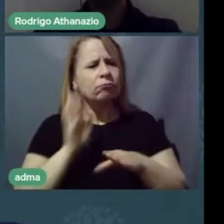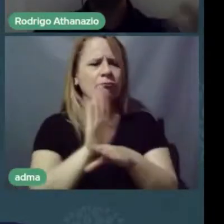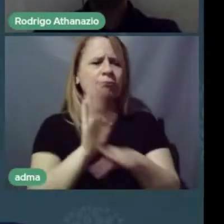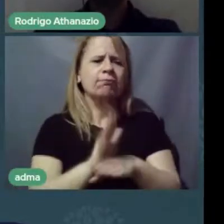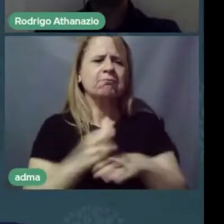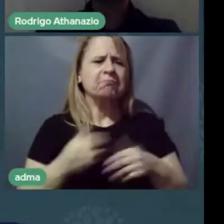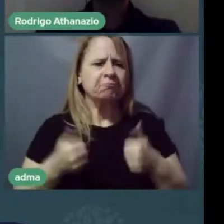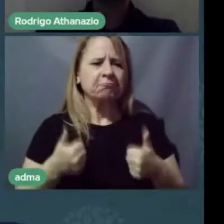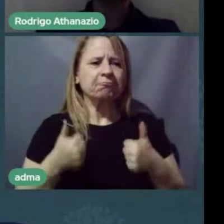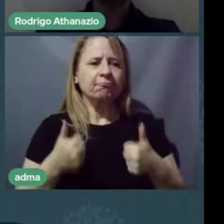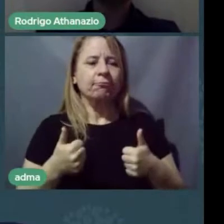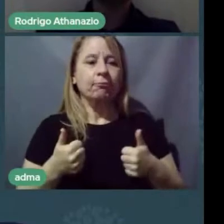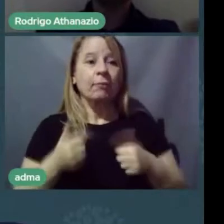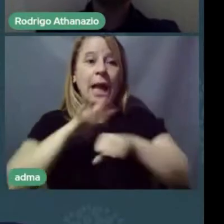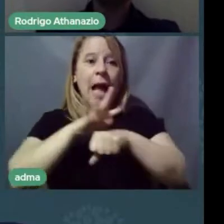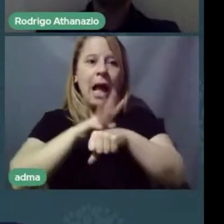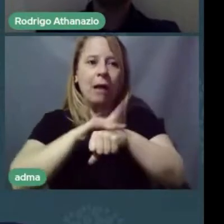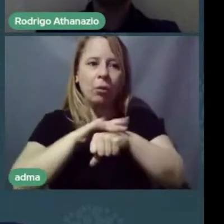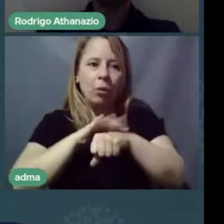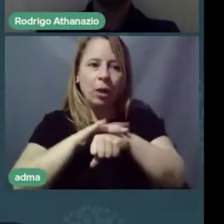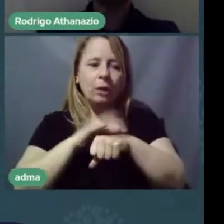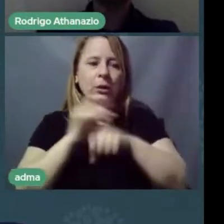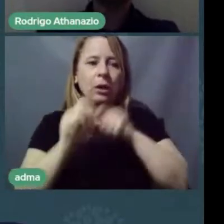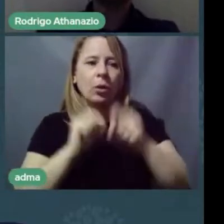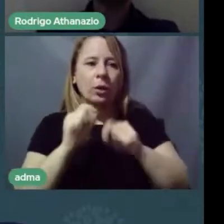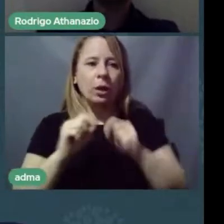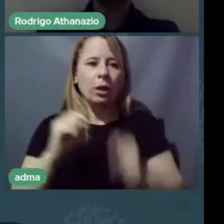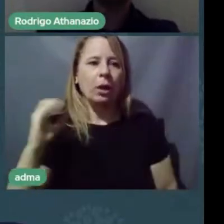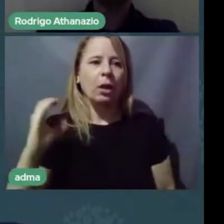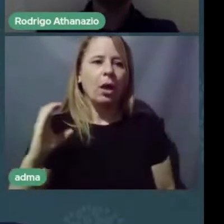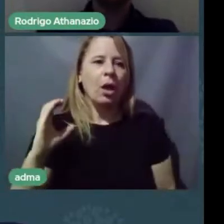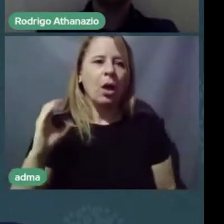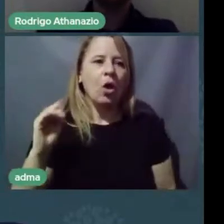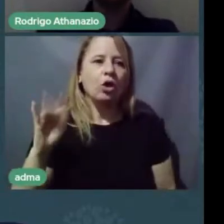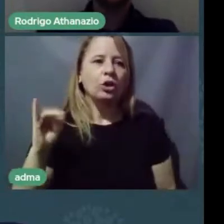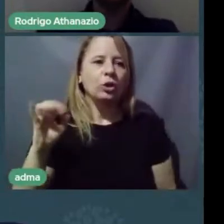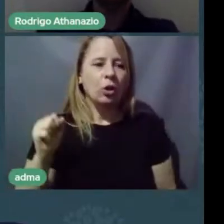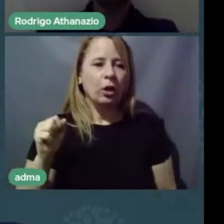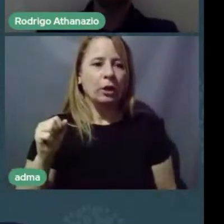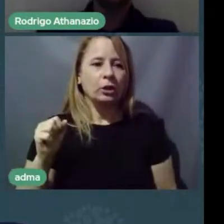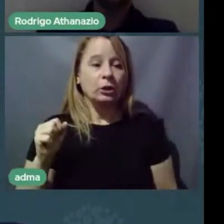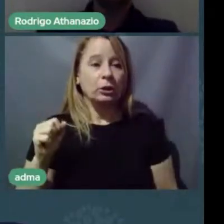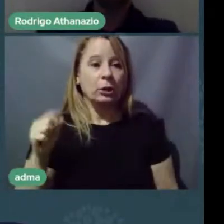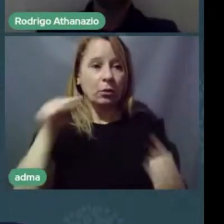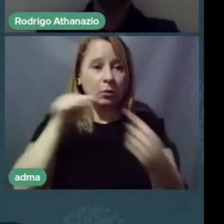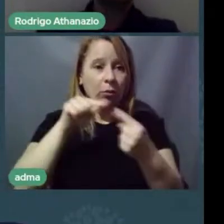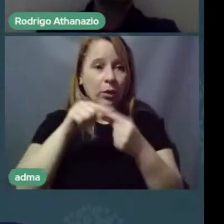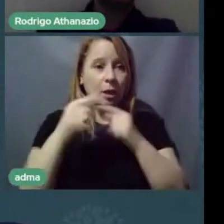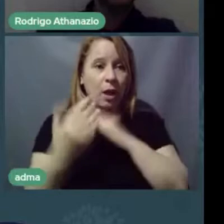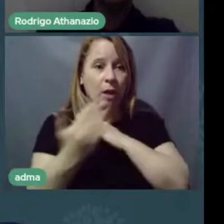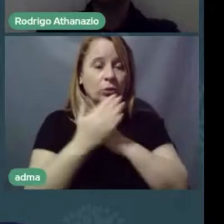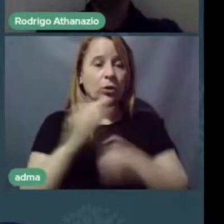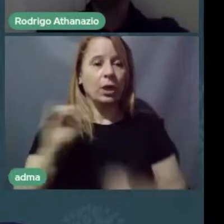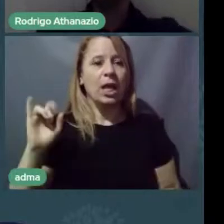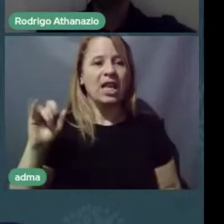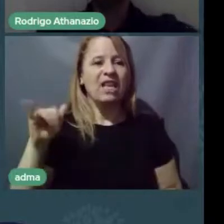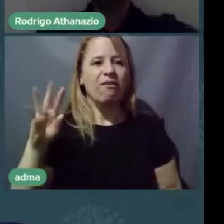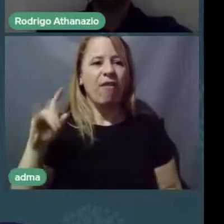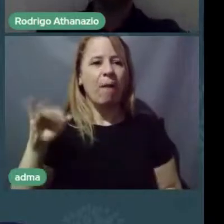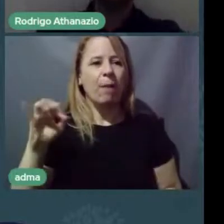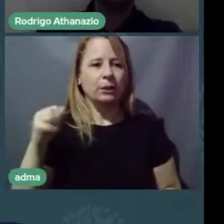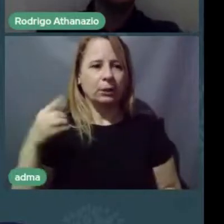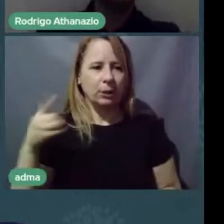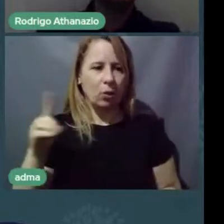Vejam, a doença é uma doença inflamatória. Corticóide é um anti-inflamatório. Se eu dou corticóide sistêmico por via oral, eu estou realmente